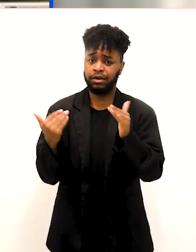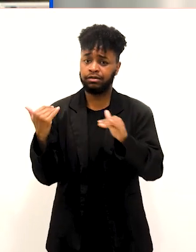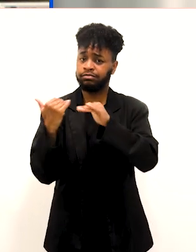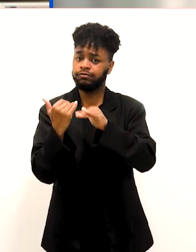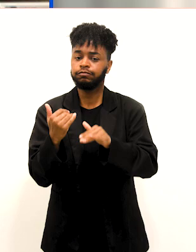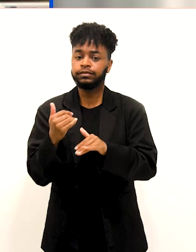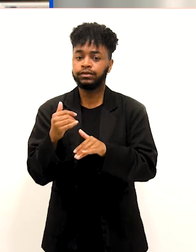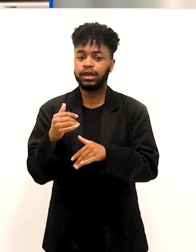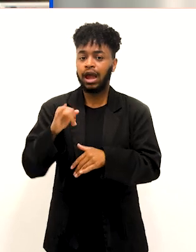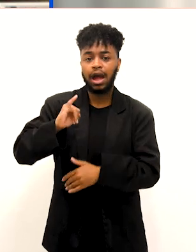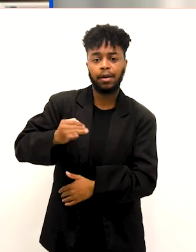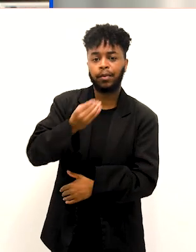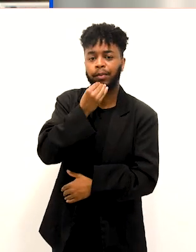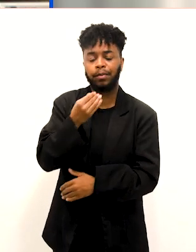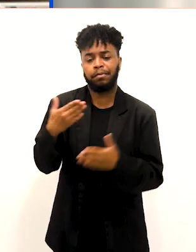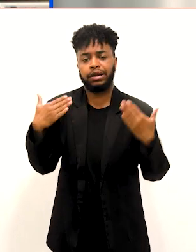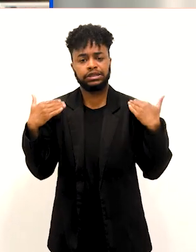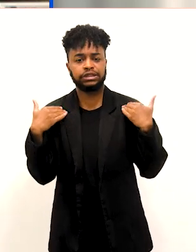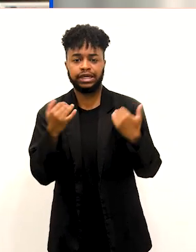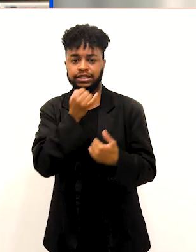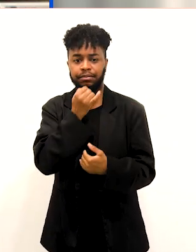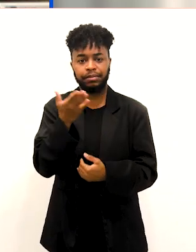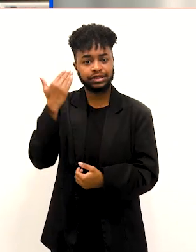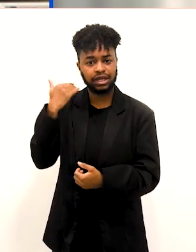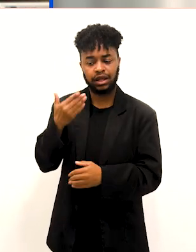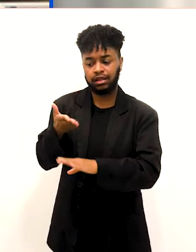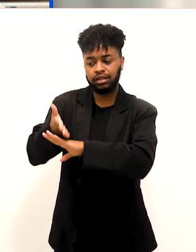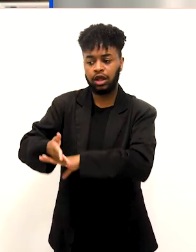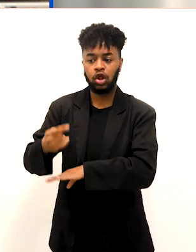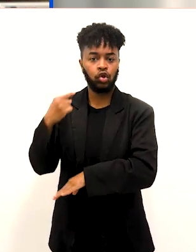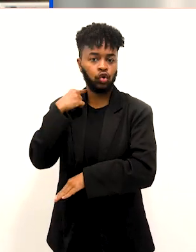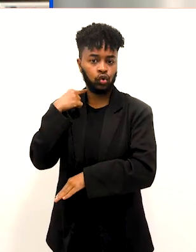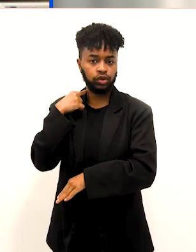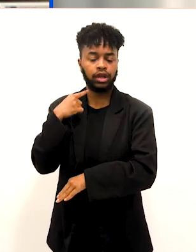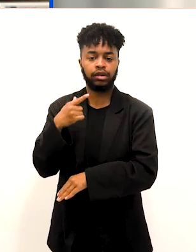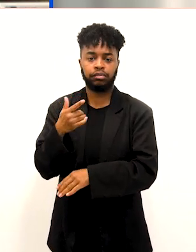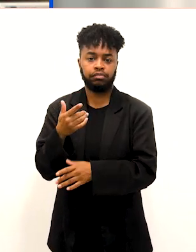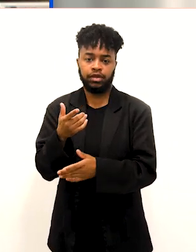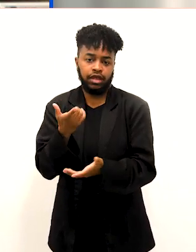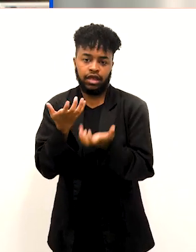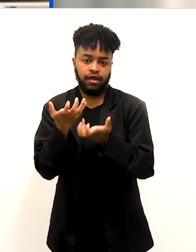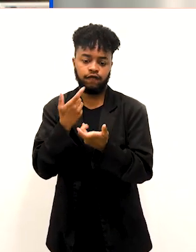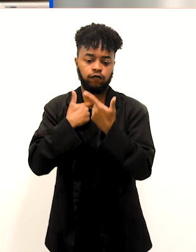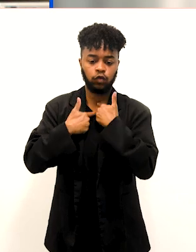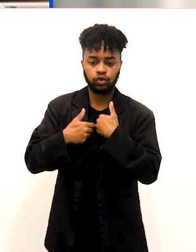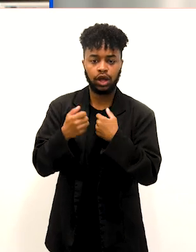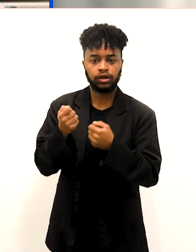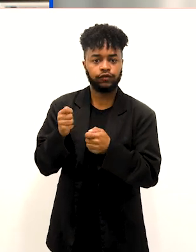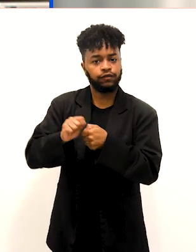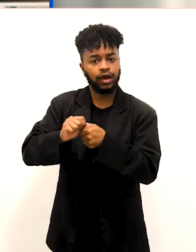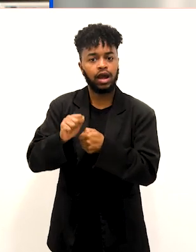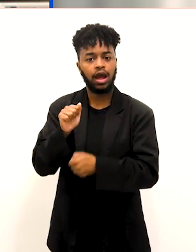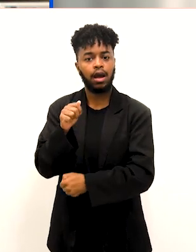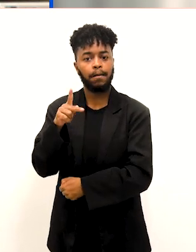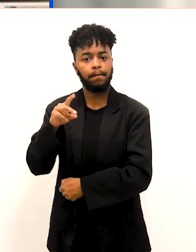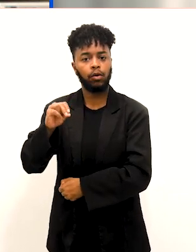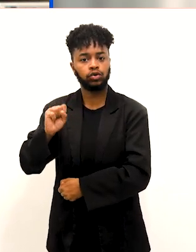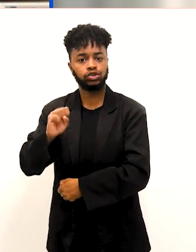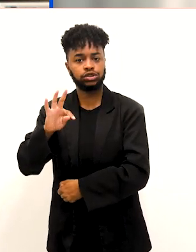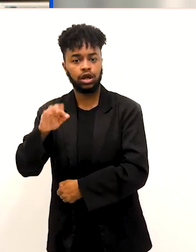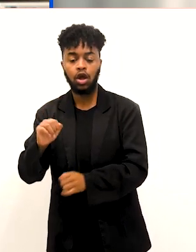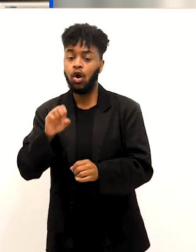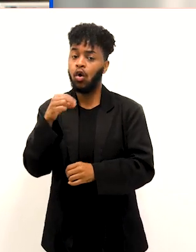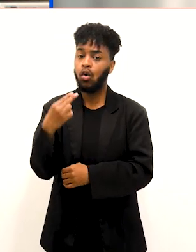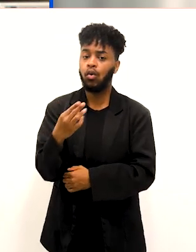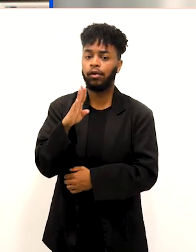relação de um lazer, que é diferente daquele lazer de antigamente, que você ia para uma lotérica, deu vontade, você faz uma aposta, né? Ou você vai para um